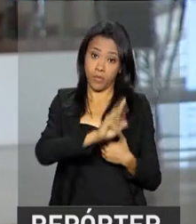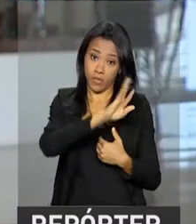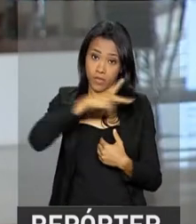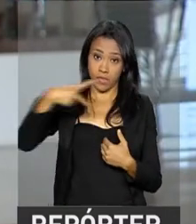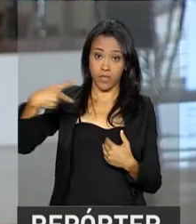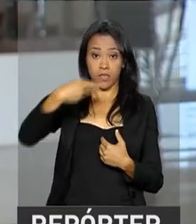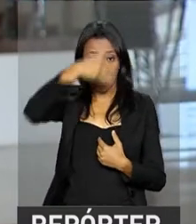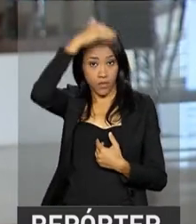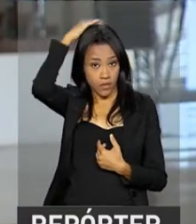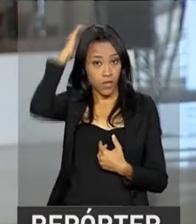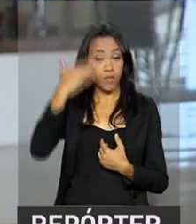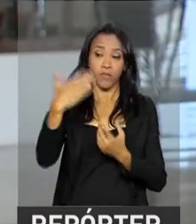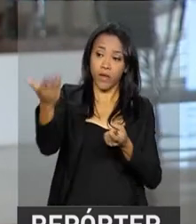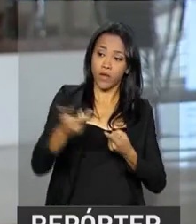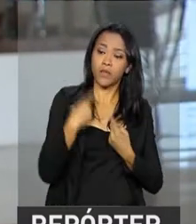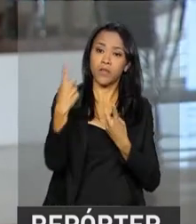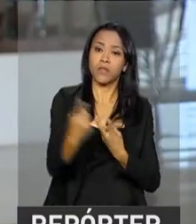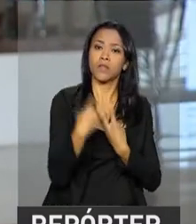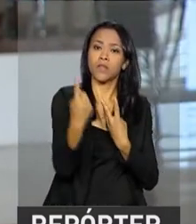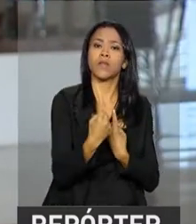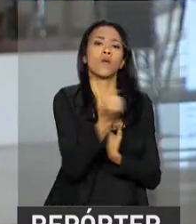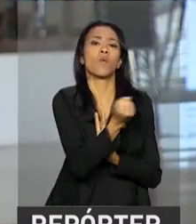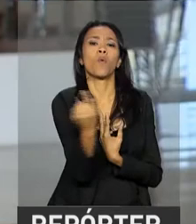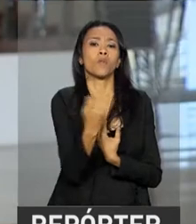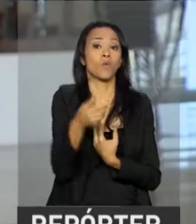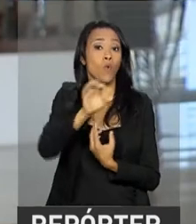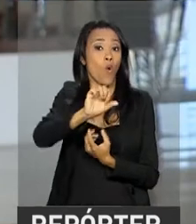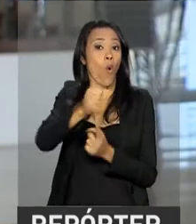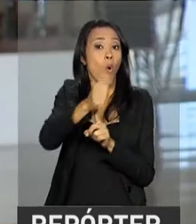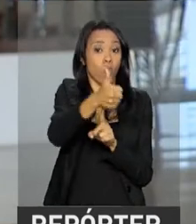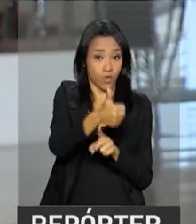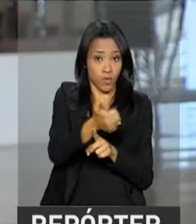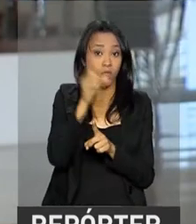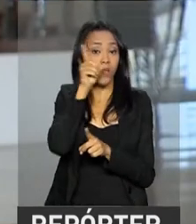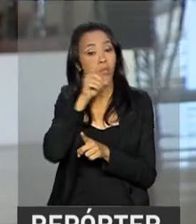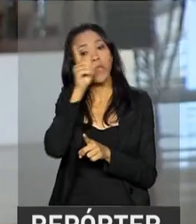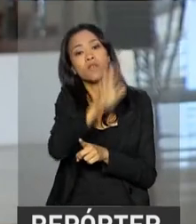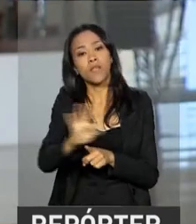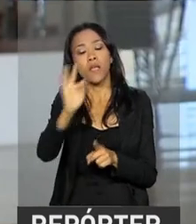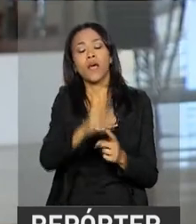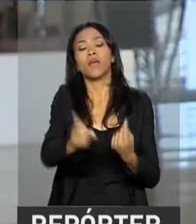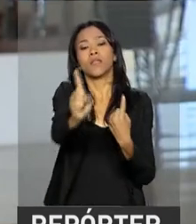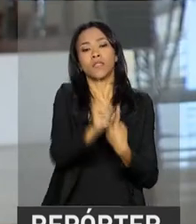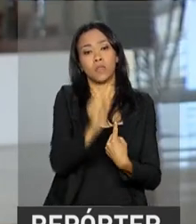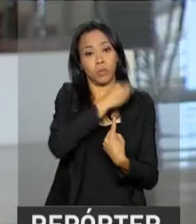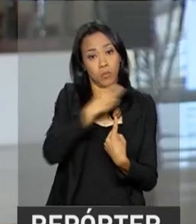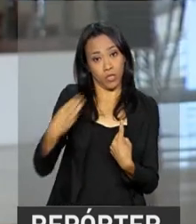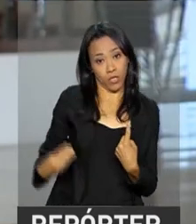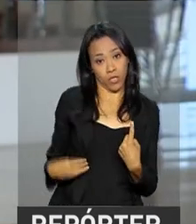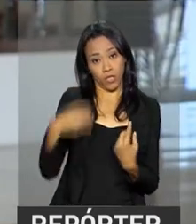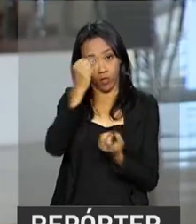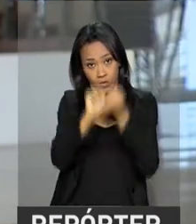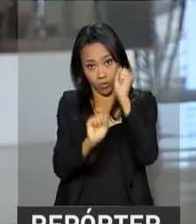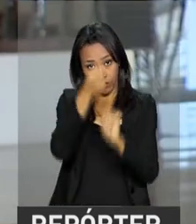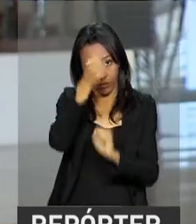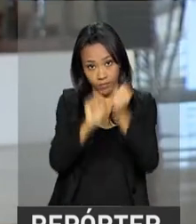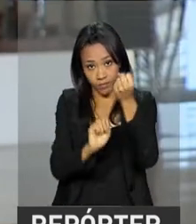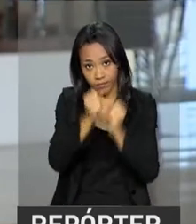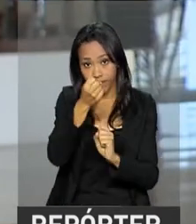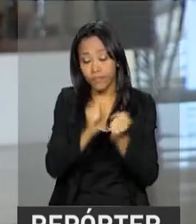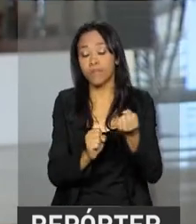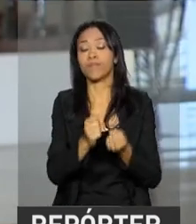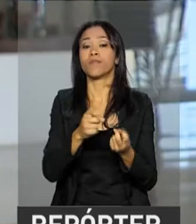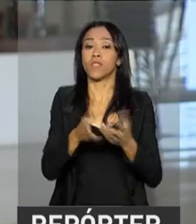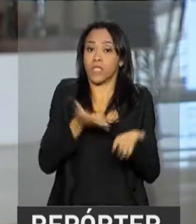no palácio do planalto onze deputados federais além do ministro da indústria e comércio exterior e serviços maxi pereira